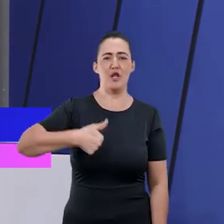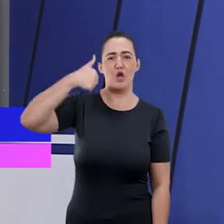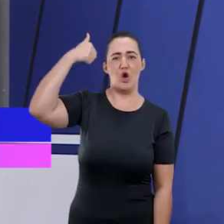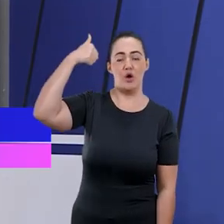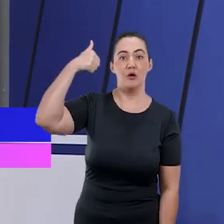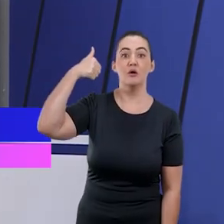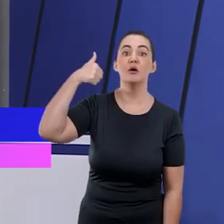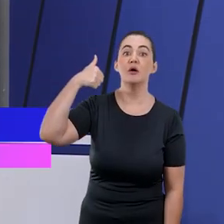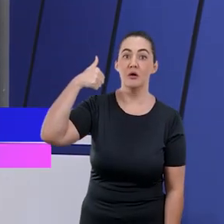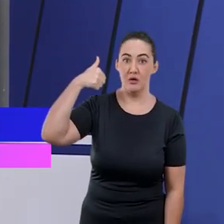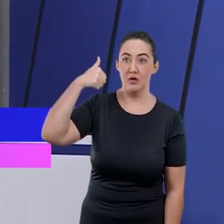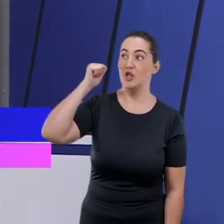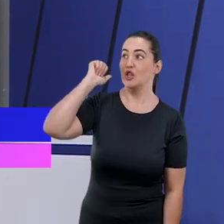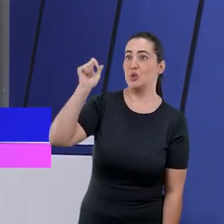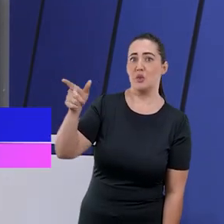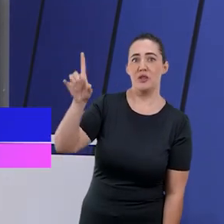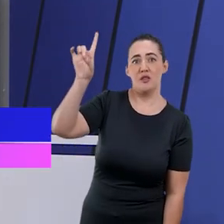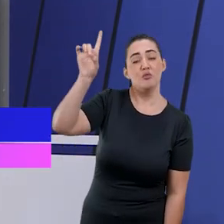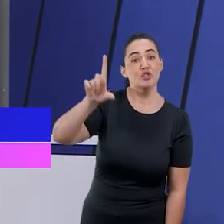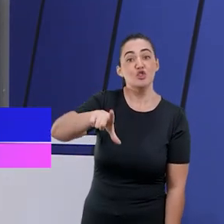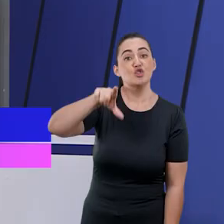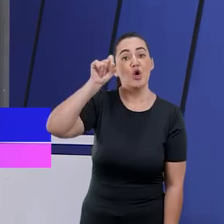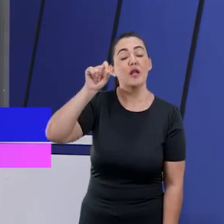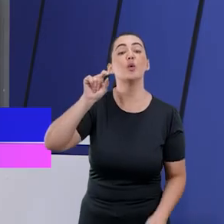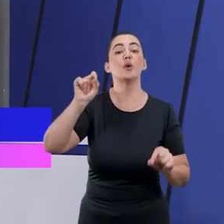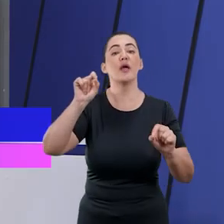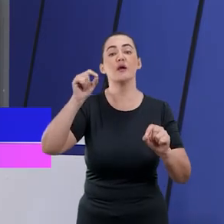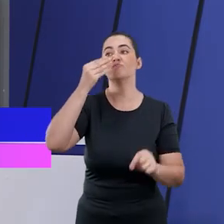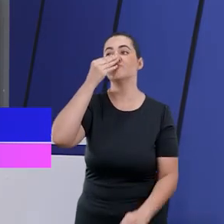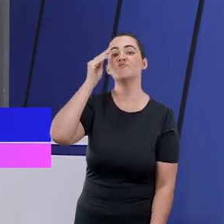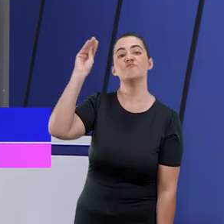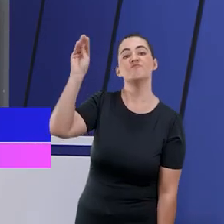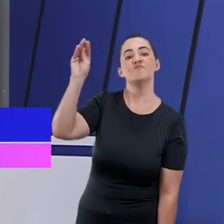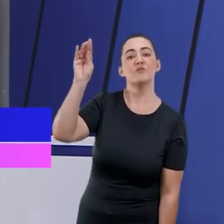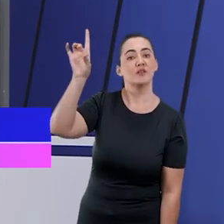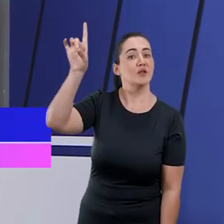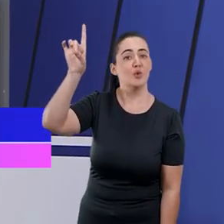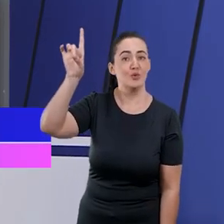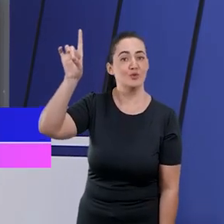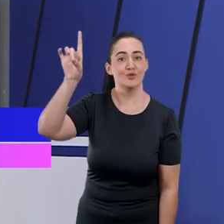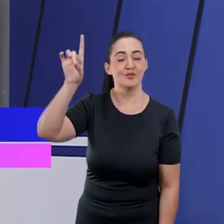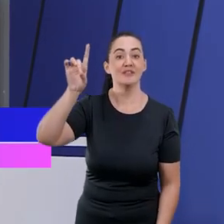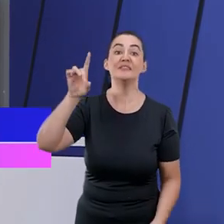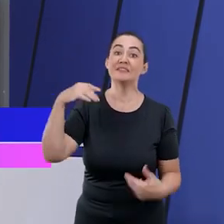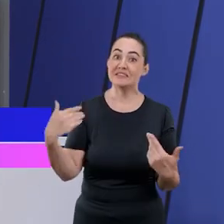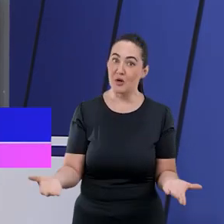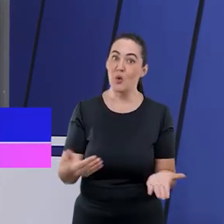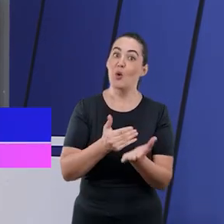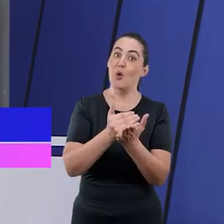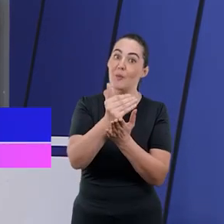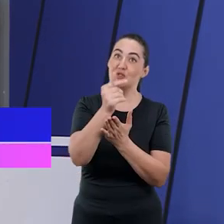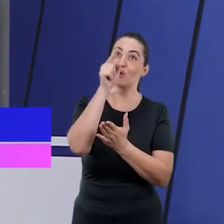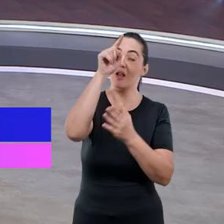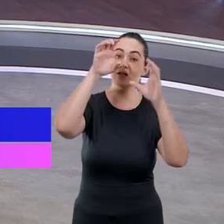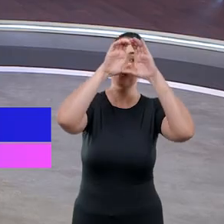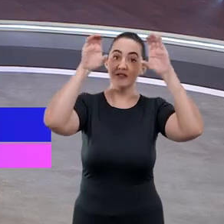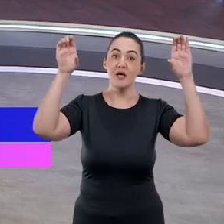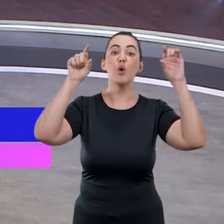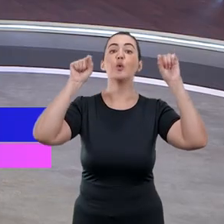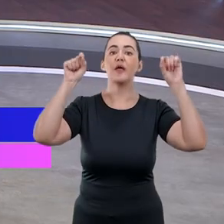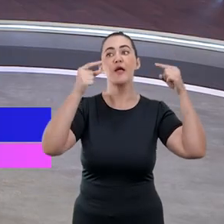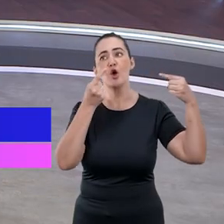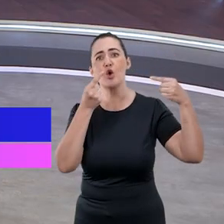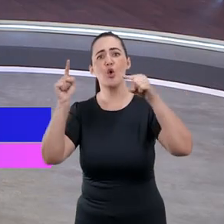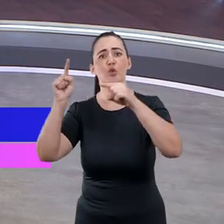não mais obedeceria a Deus. E ele começa lá no céu uma guerra.